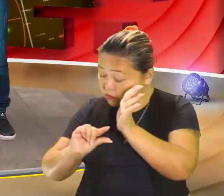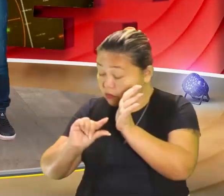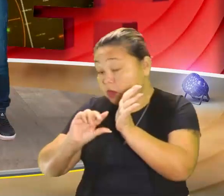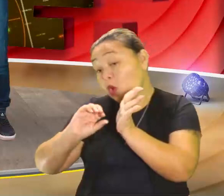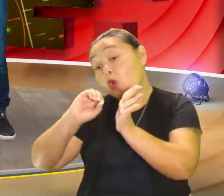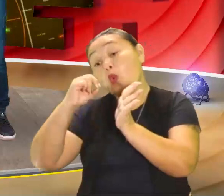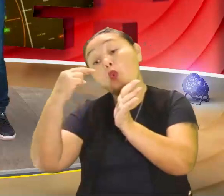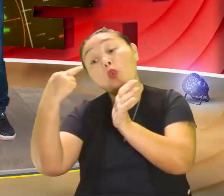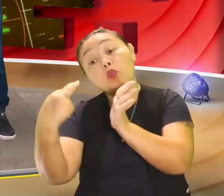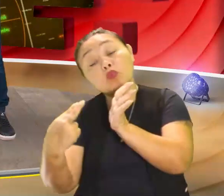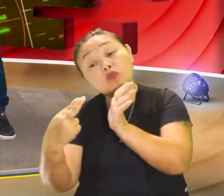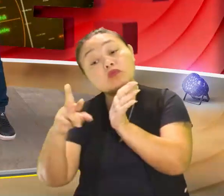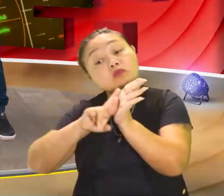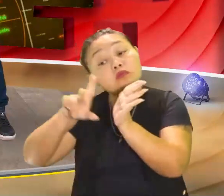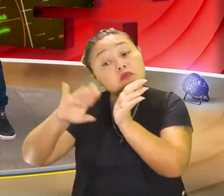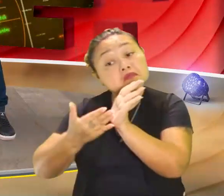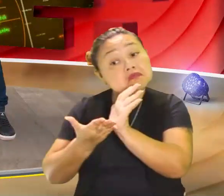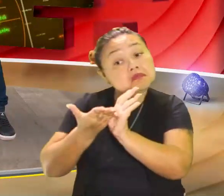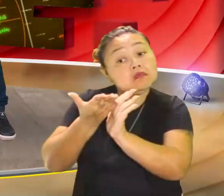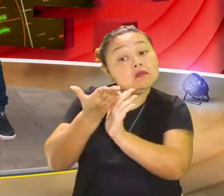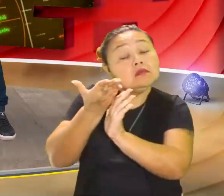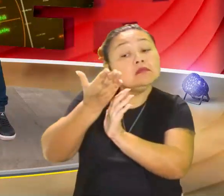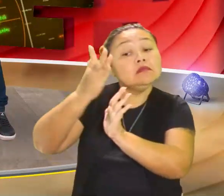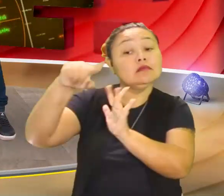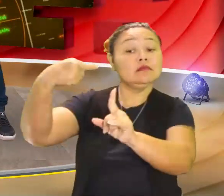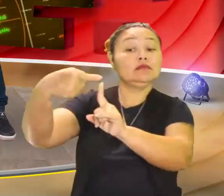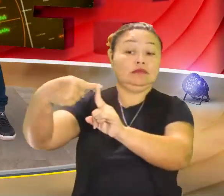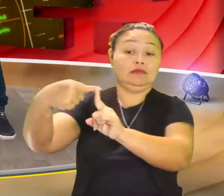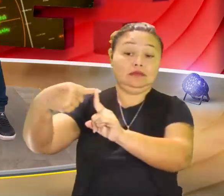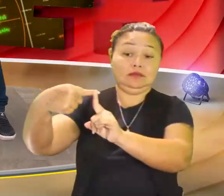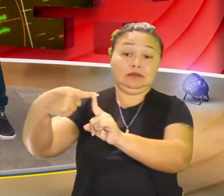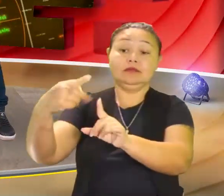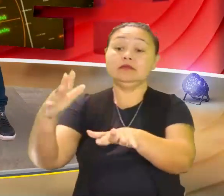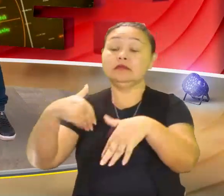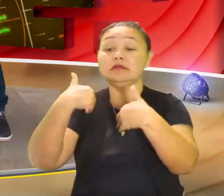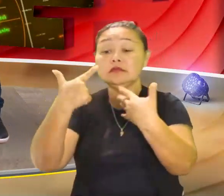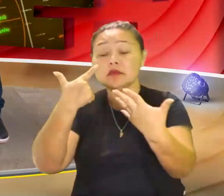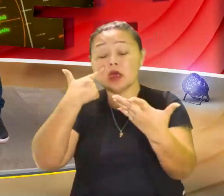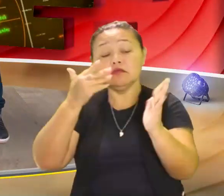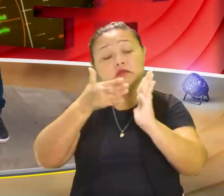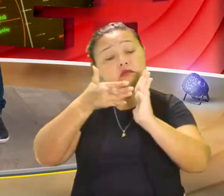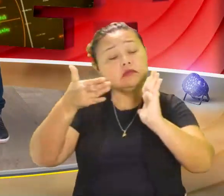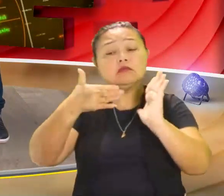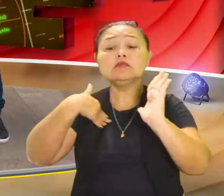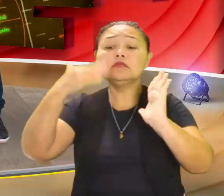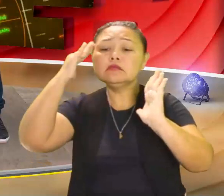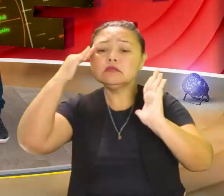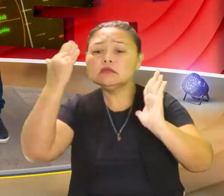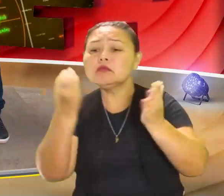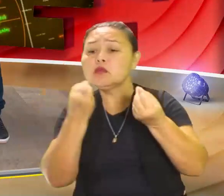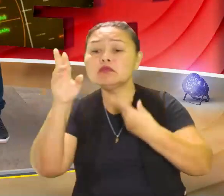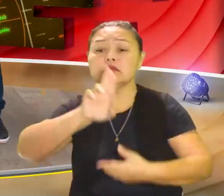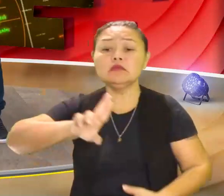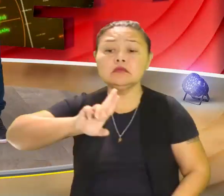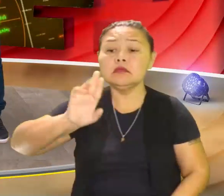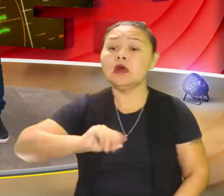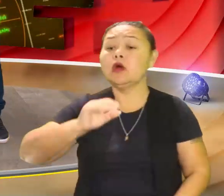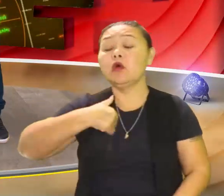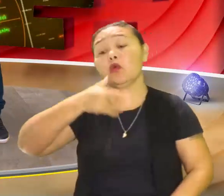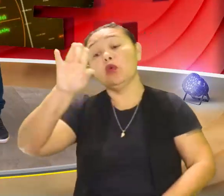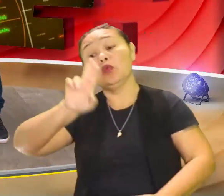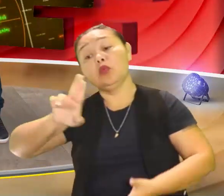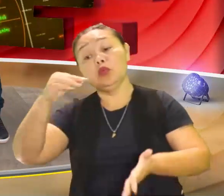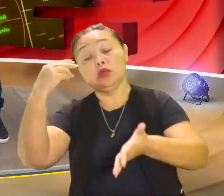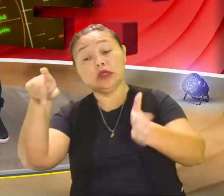menos, ou pode ter sido uma diferença positiva, ele produziu mais. E aí entra a questão do módulo, para você entender a aplicação, quando eu vou